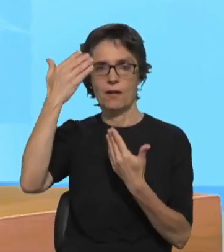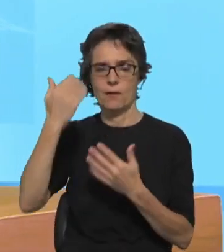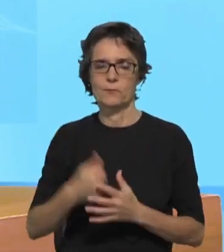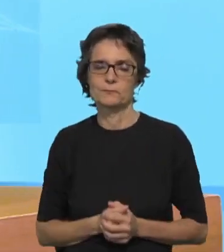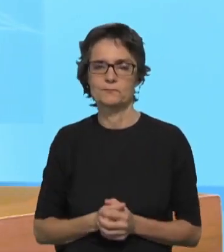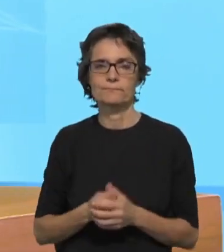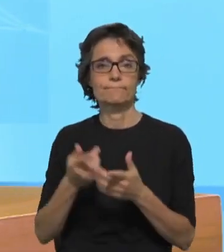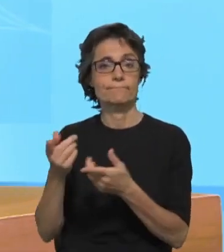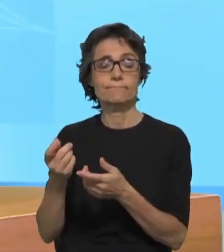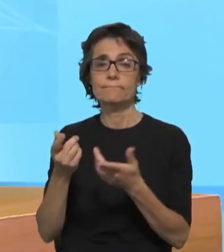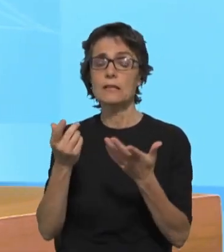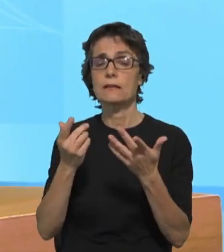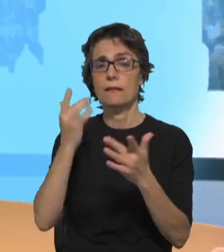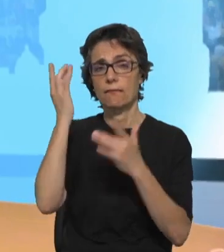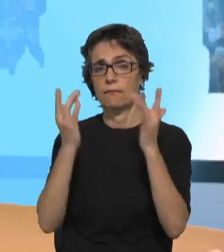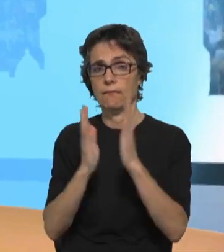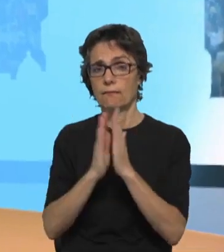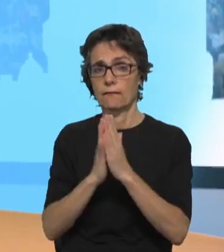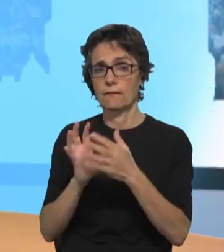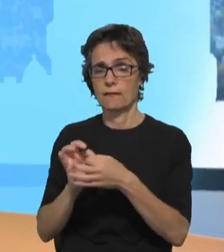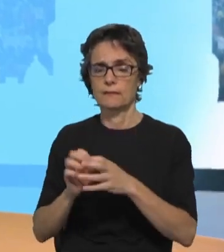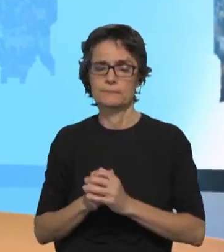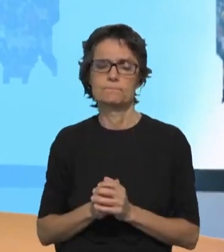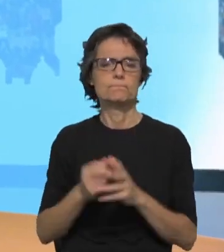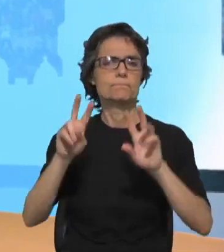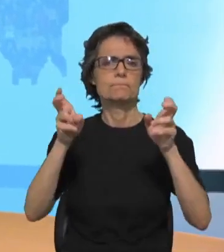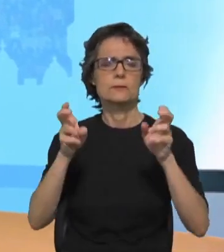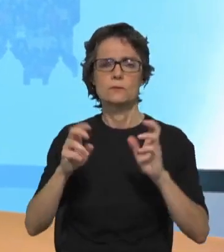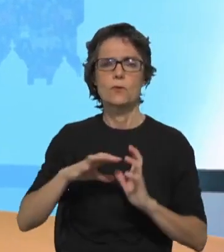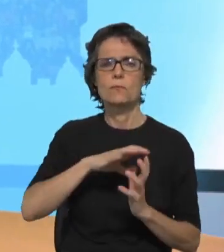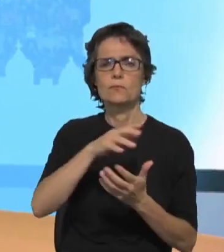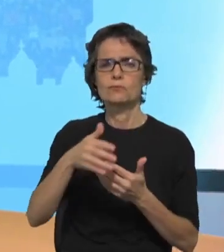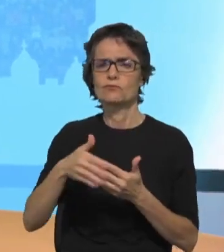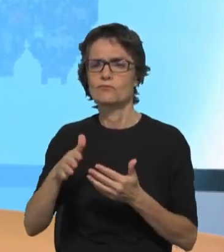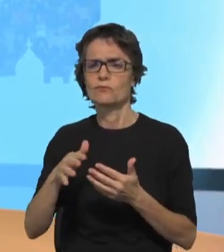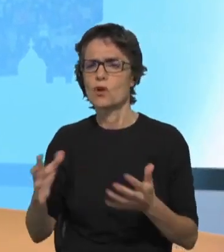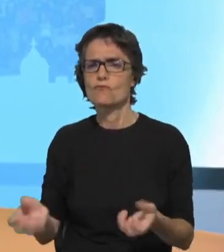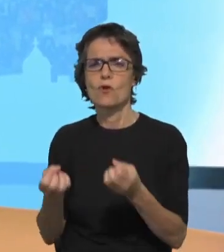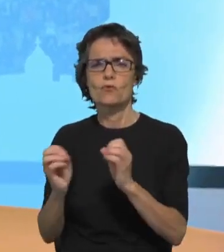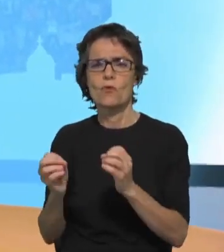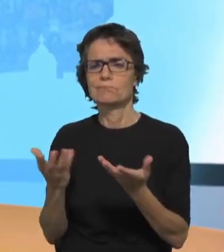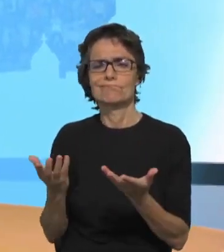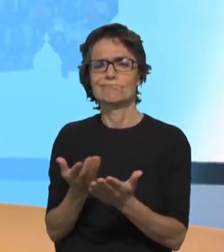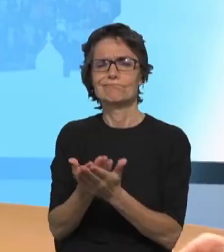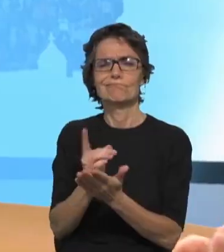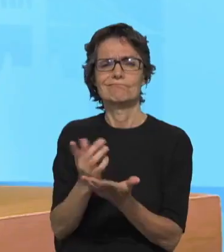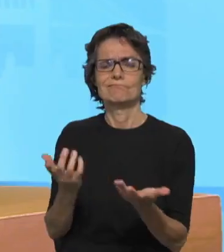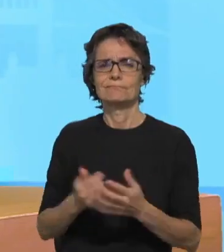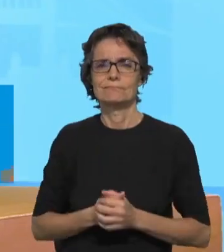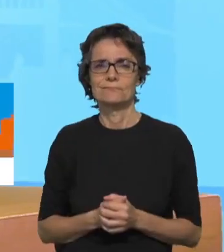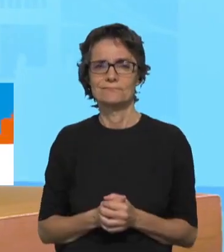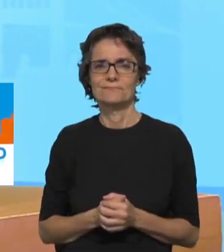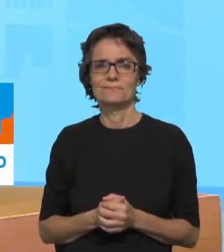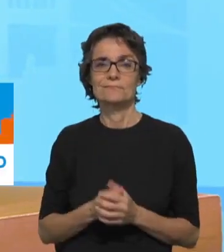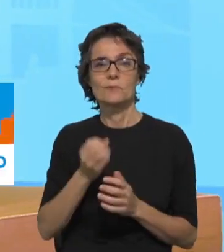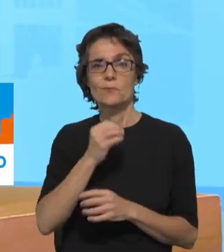programa Eclésia. Fora do mundo não há salvação. O que é que se pretende com esta proposta de reflexão? Muito boa